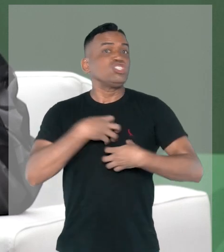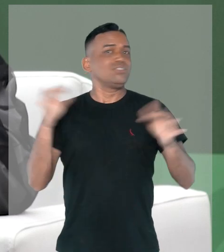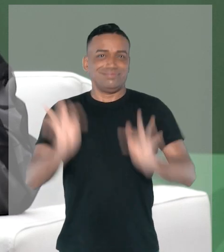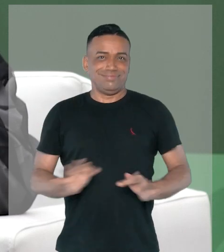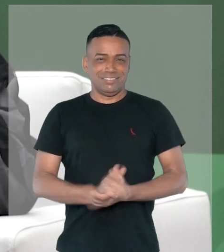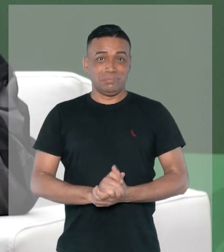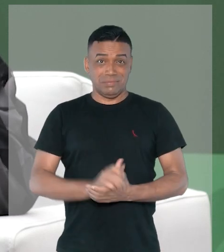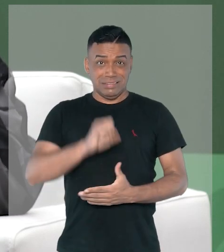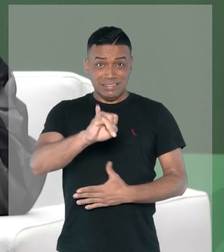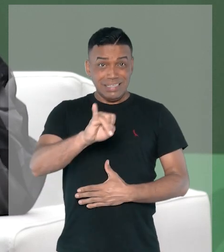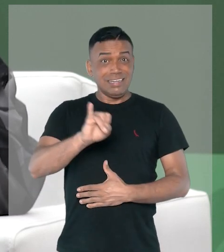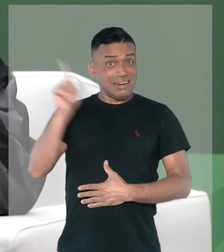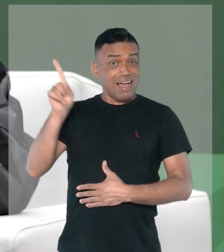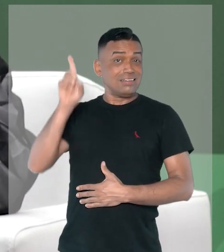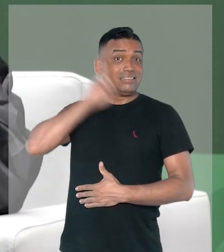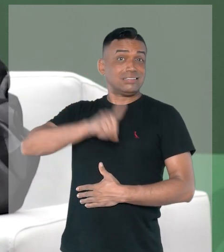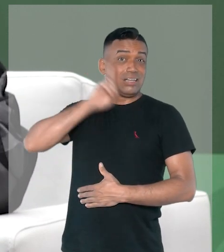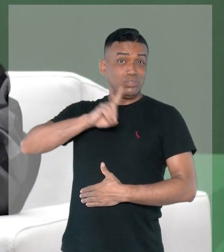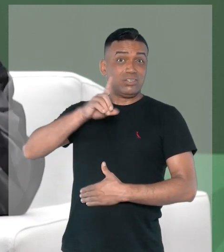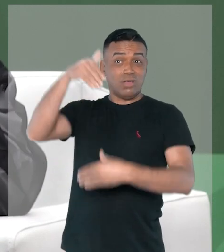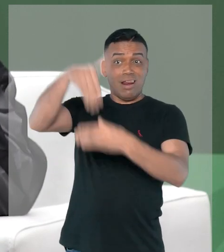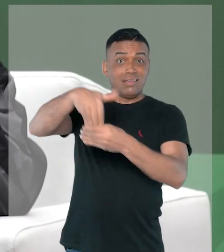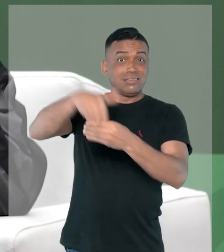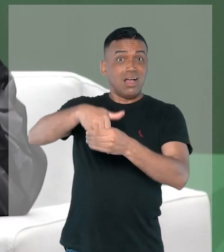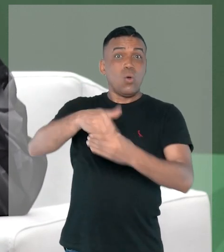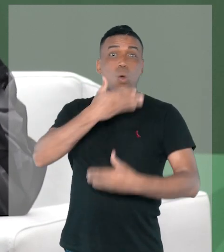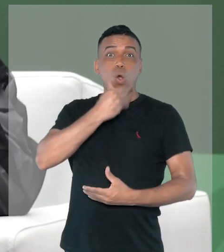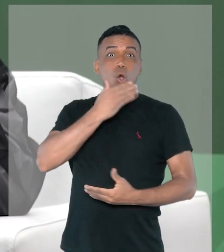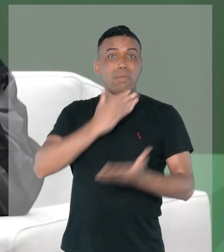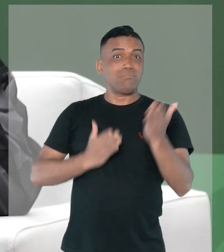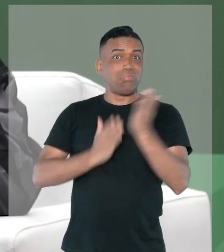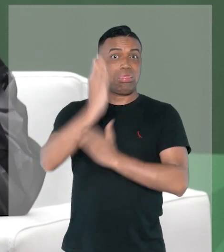Se nos Estados Unidos eles elegem uma pessoa como foi elegeram agora.